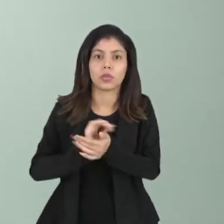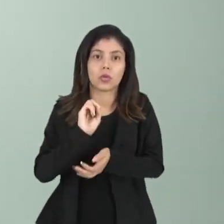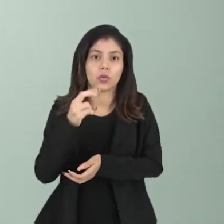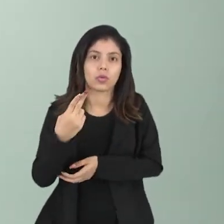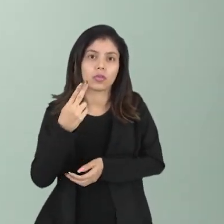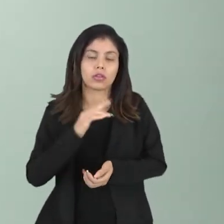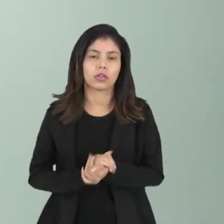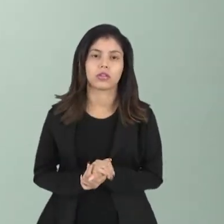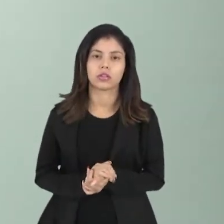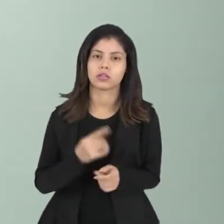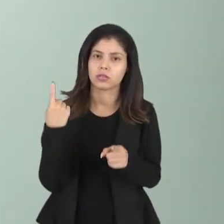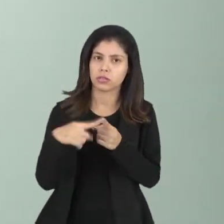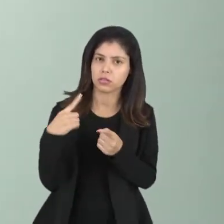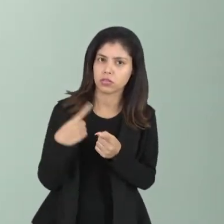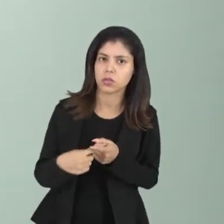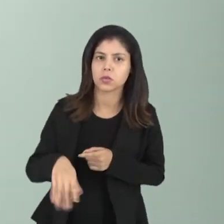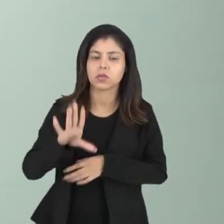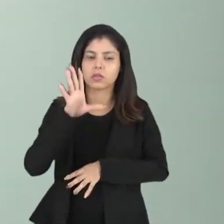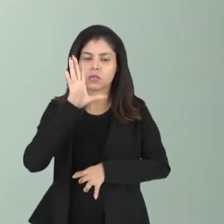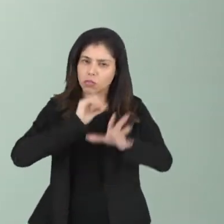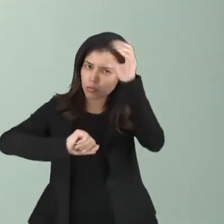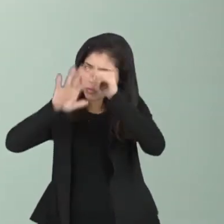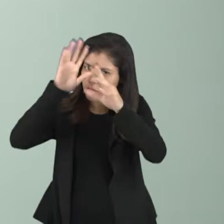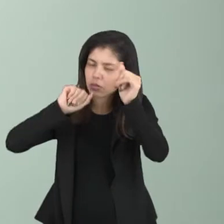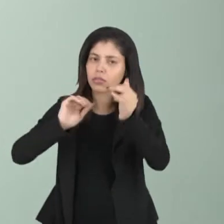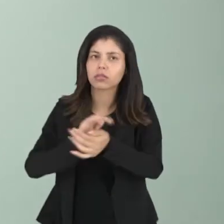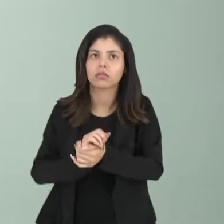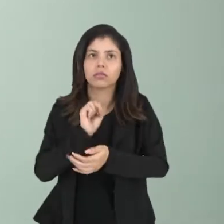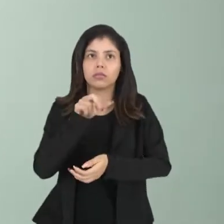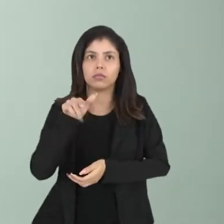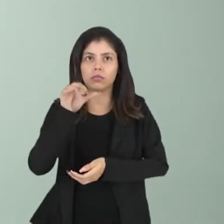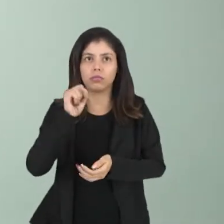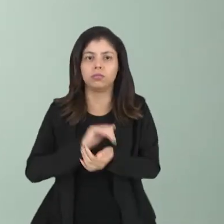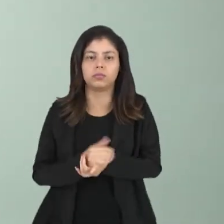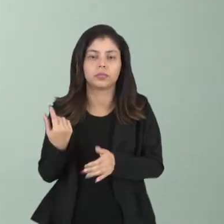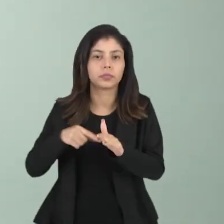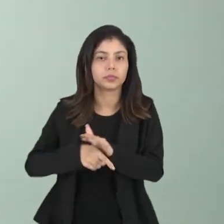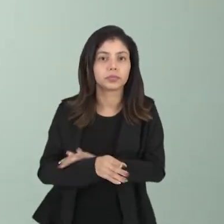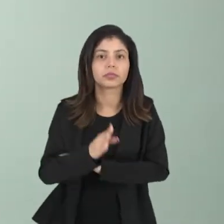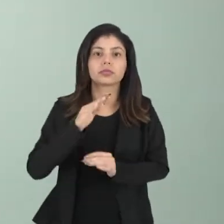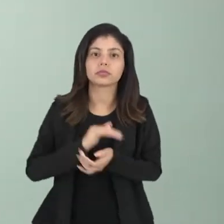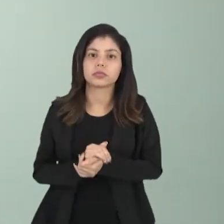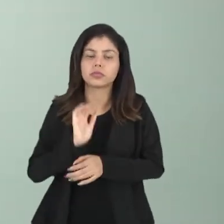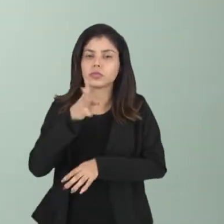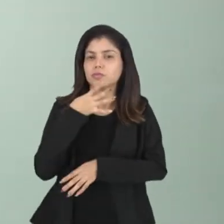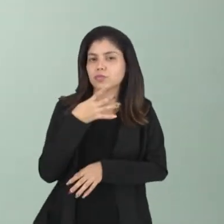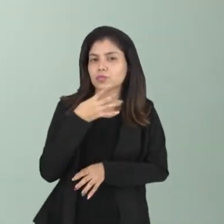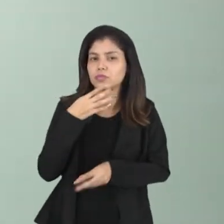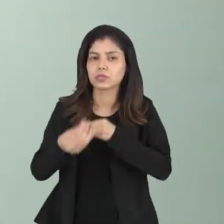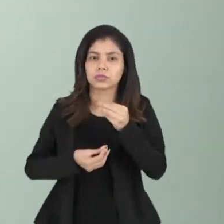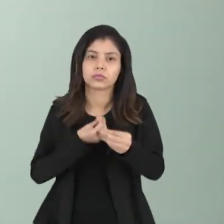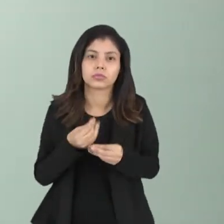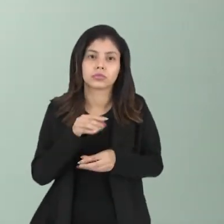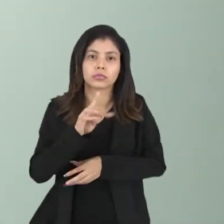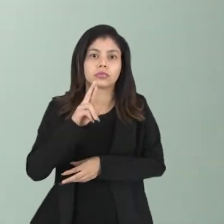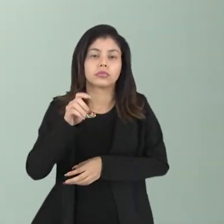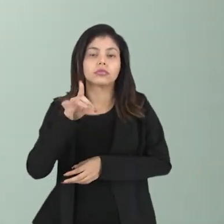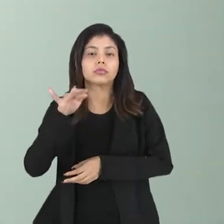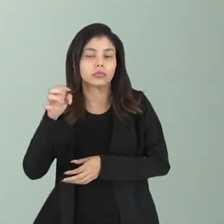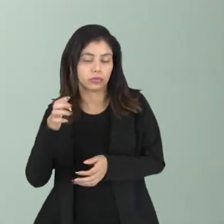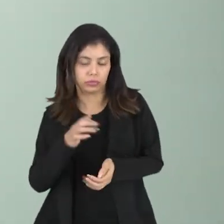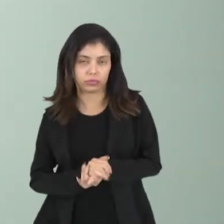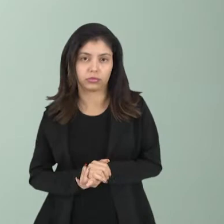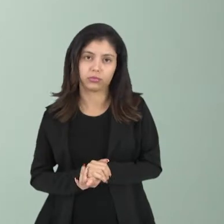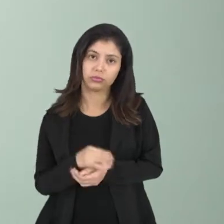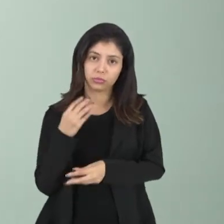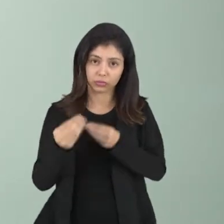porque esses conhecimentos do senso comum entram naquele ambiente que a gente conhece como transcendente, como